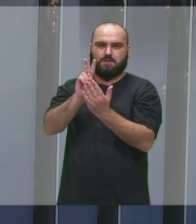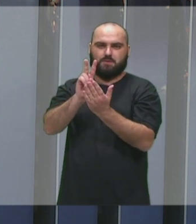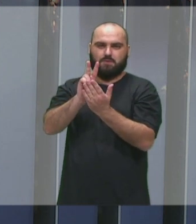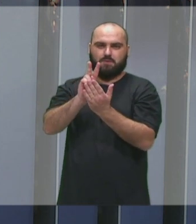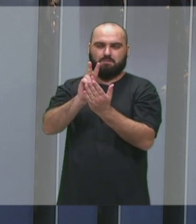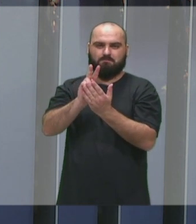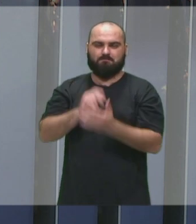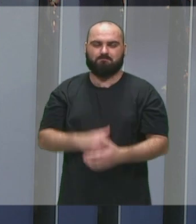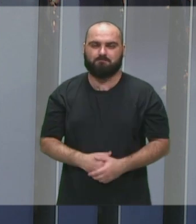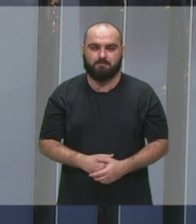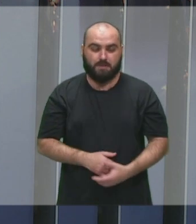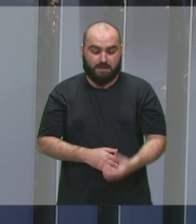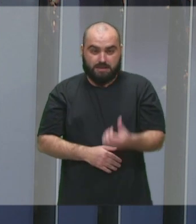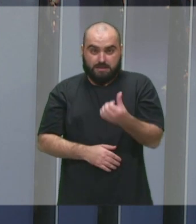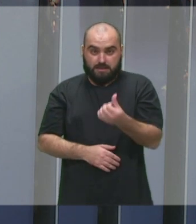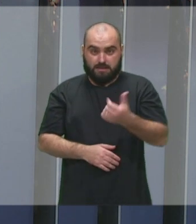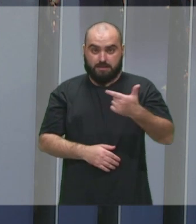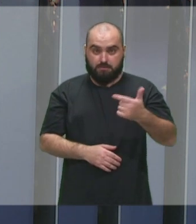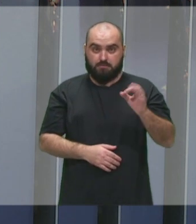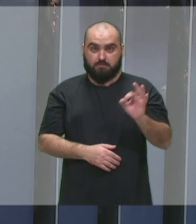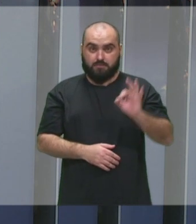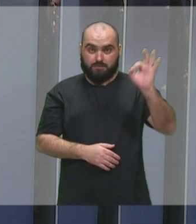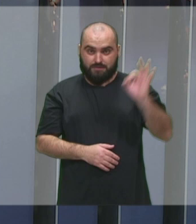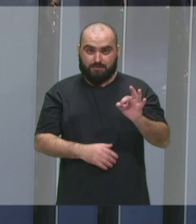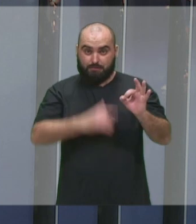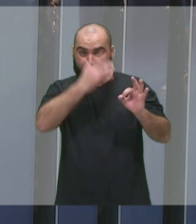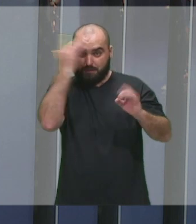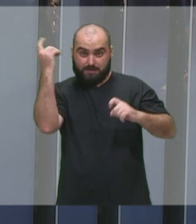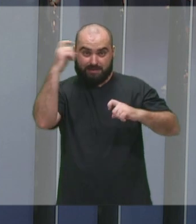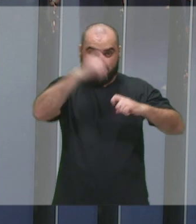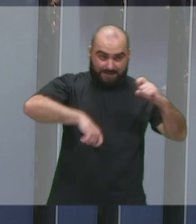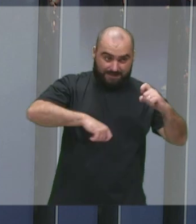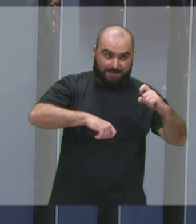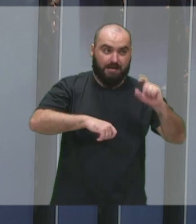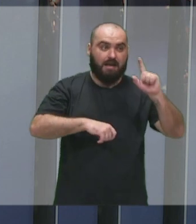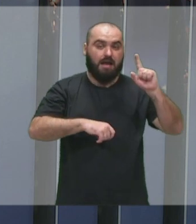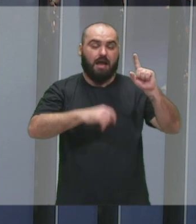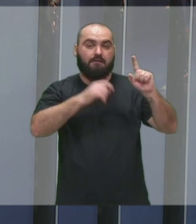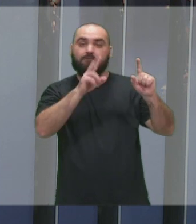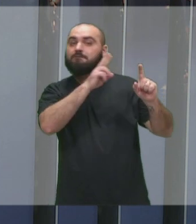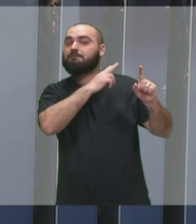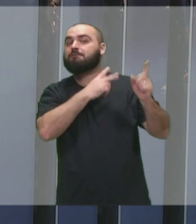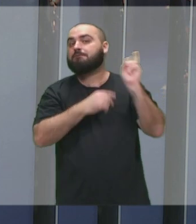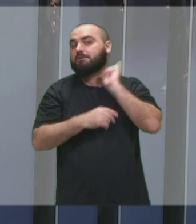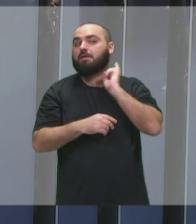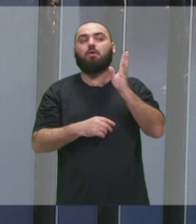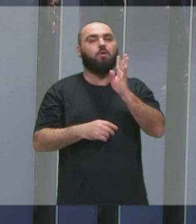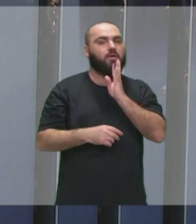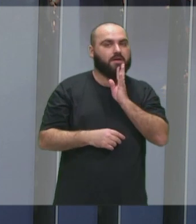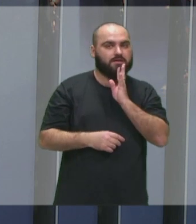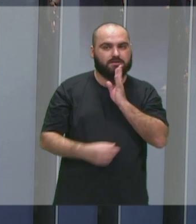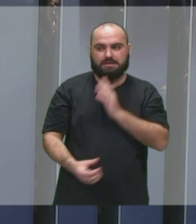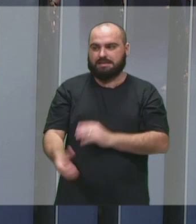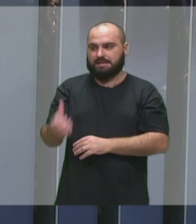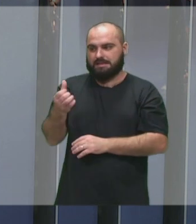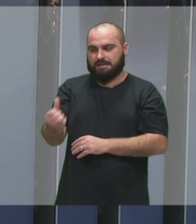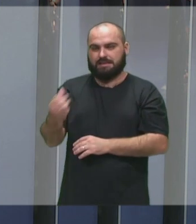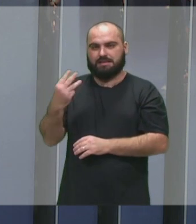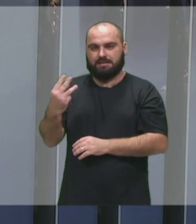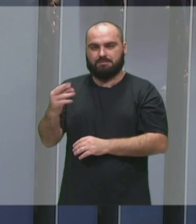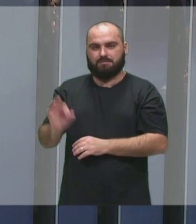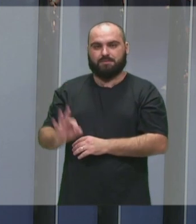dos agressores eram conhecidos das vítimas e que em 63% dos casos o crime foi